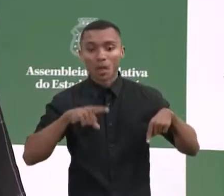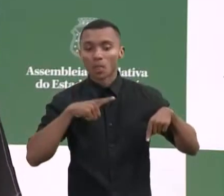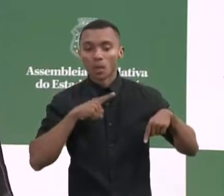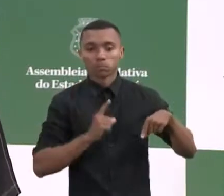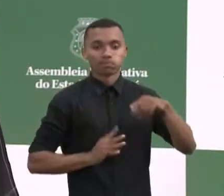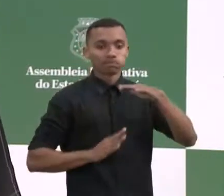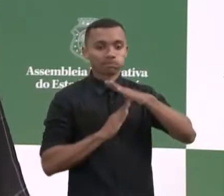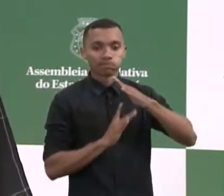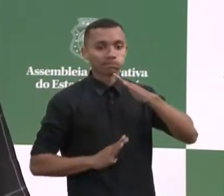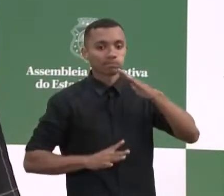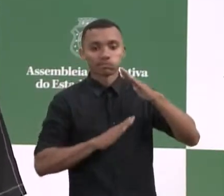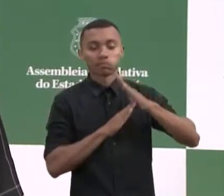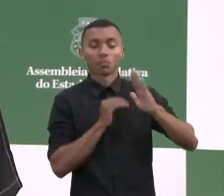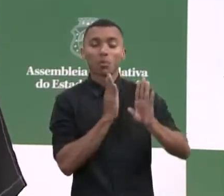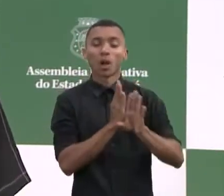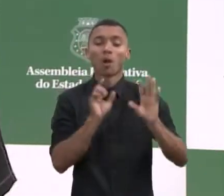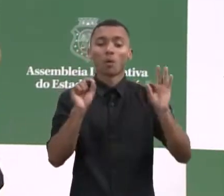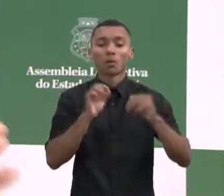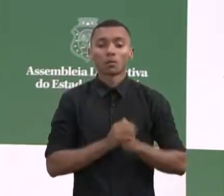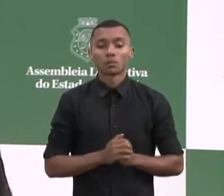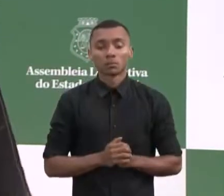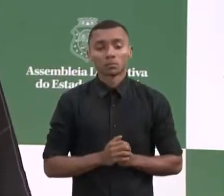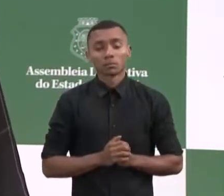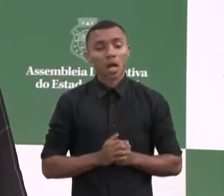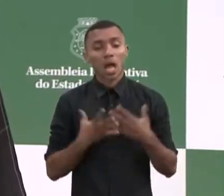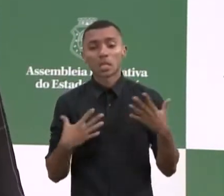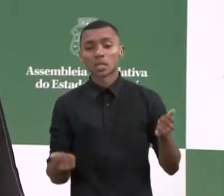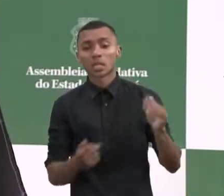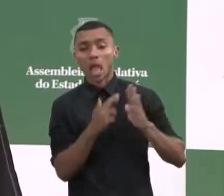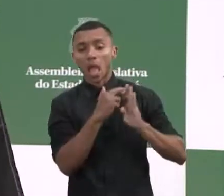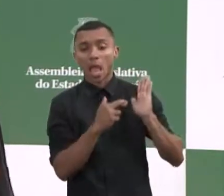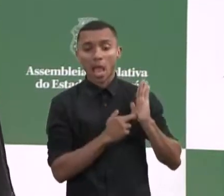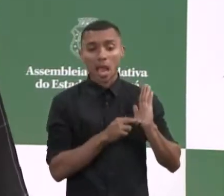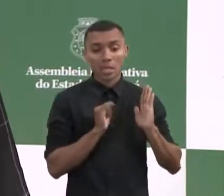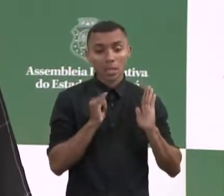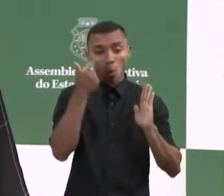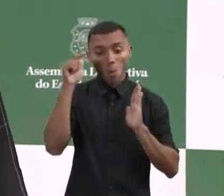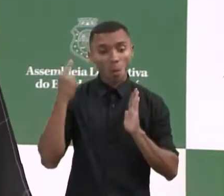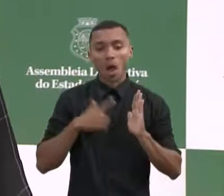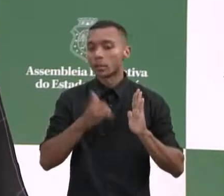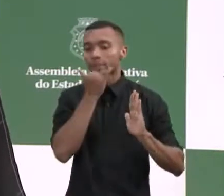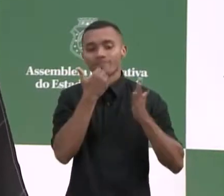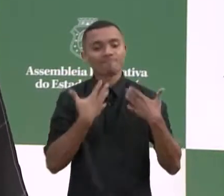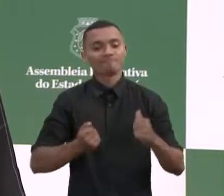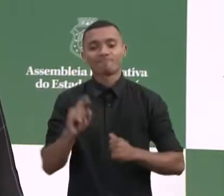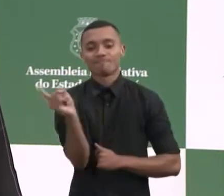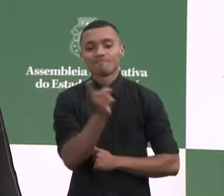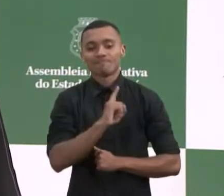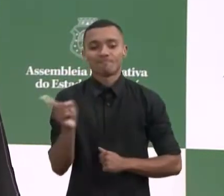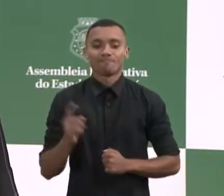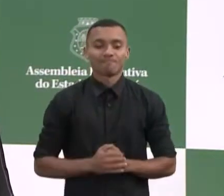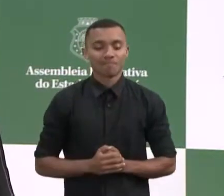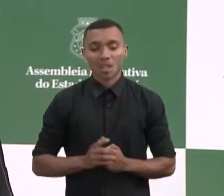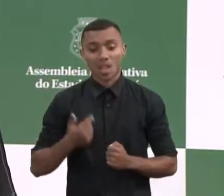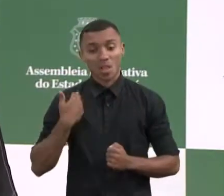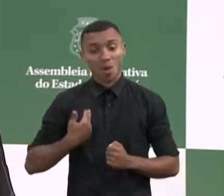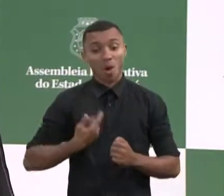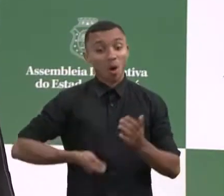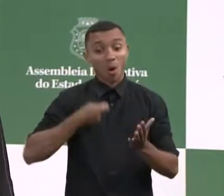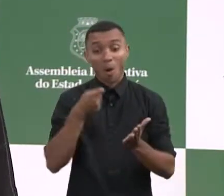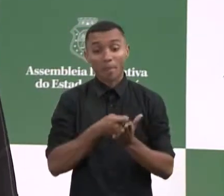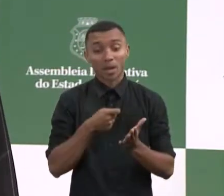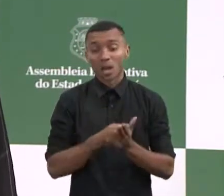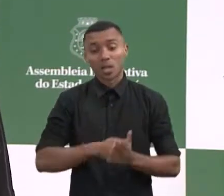nesse rol para dizer, não, eu só autorizo o que está aqui, o que não está eu não tenho mais obrigação, e